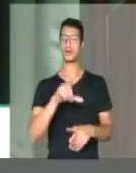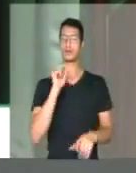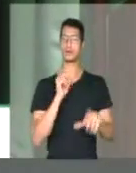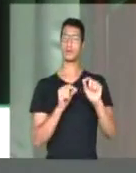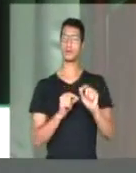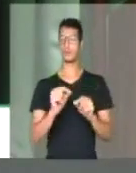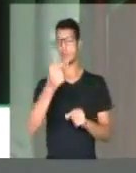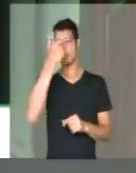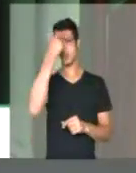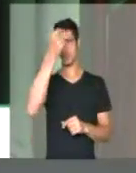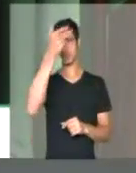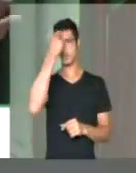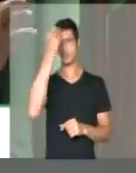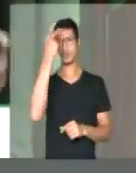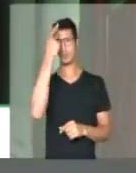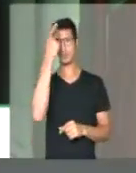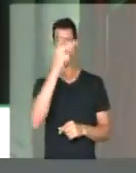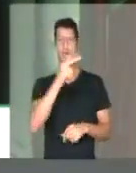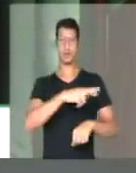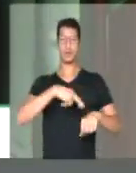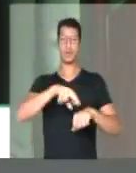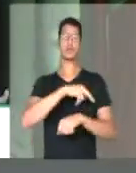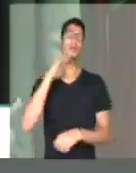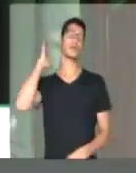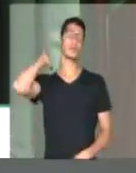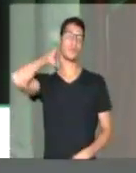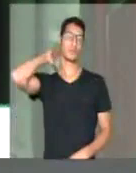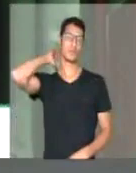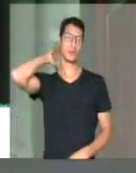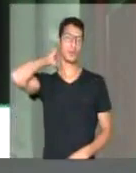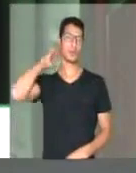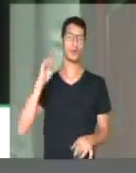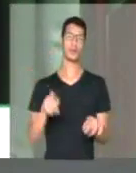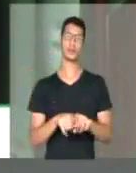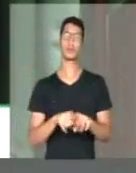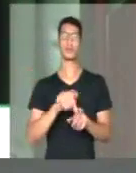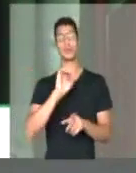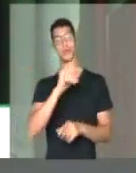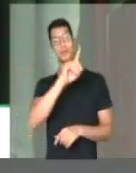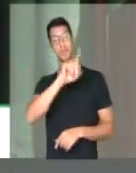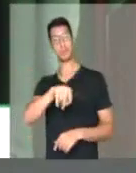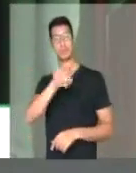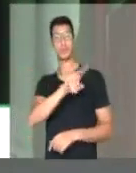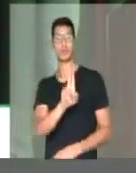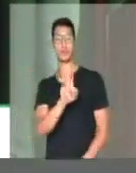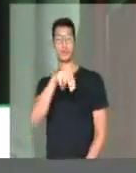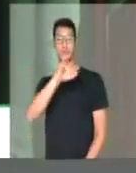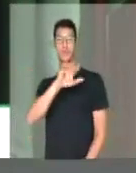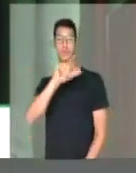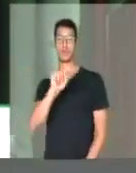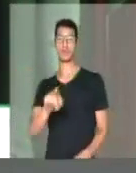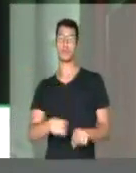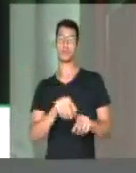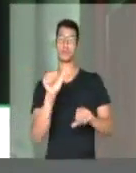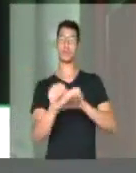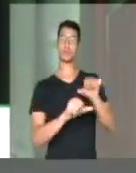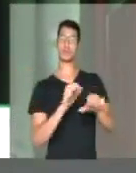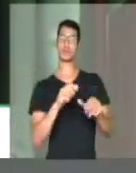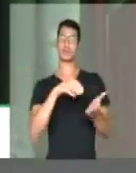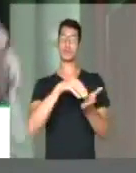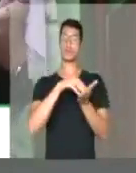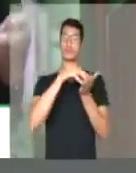opção universitária para uma região do Paraná, propôs extinguir a UNILA e transformá-la